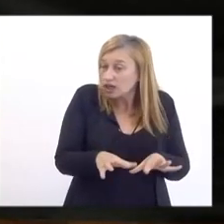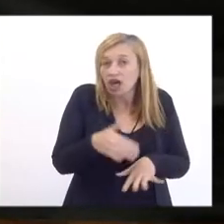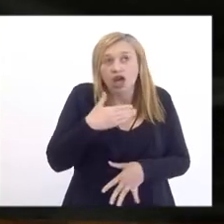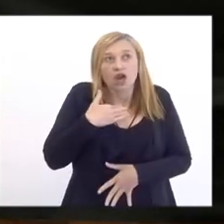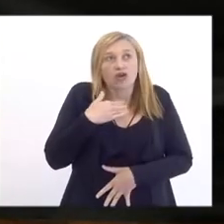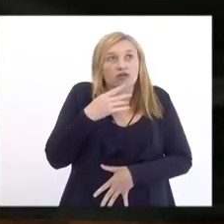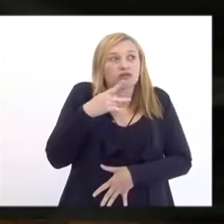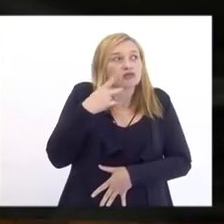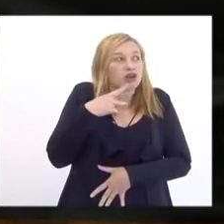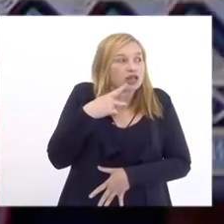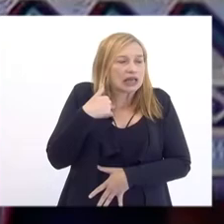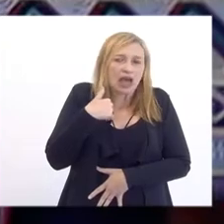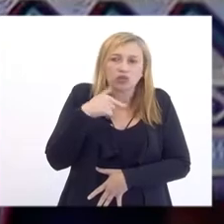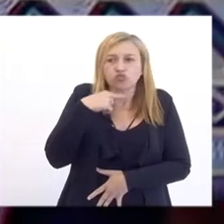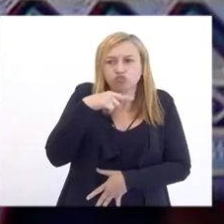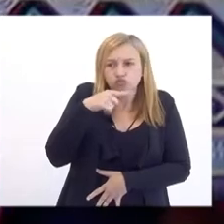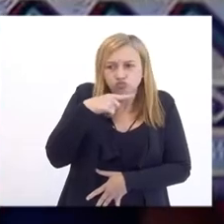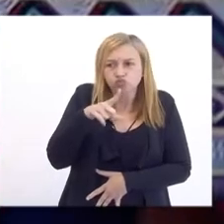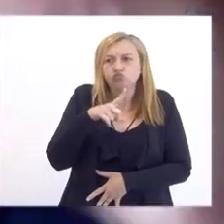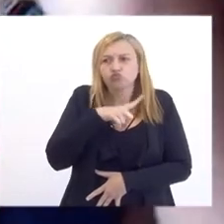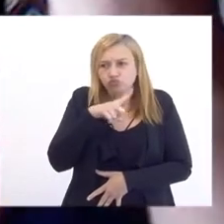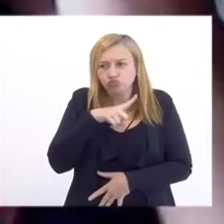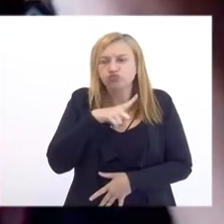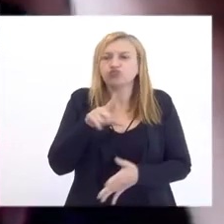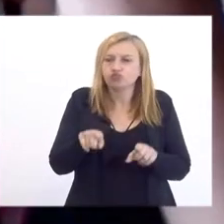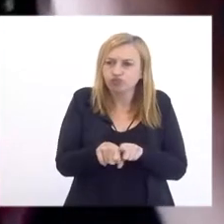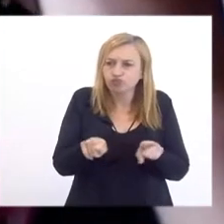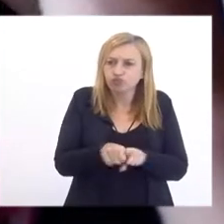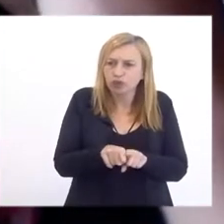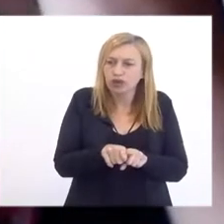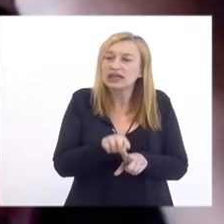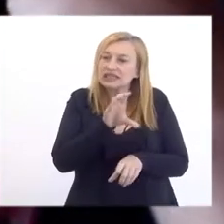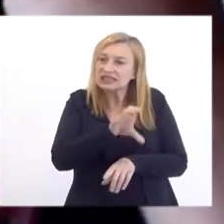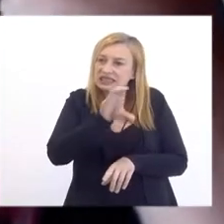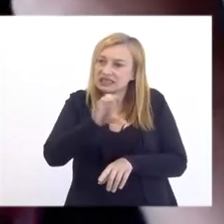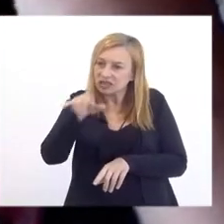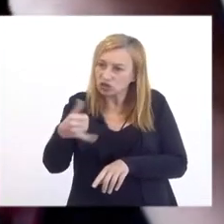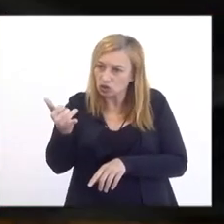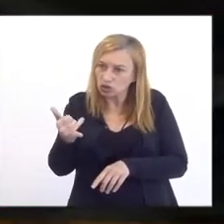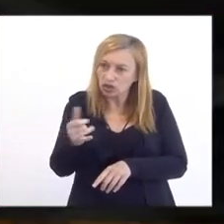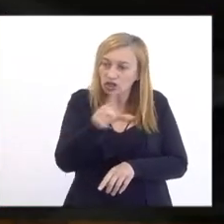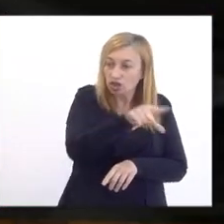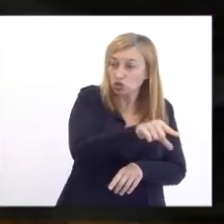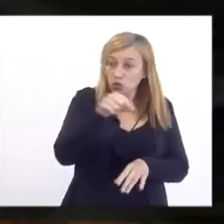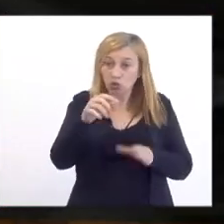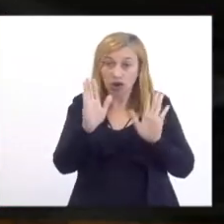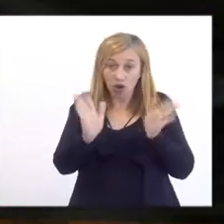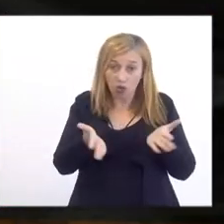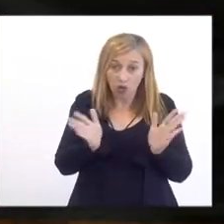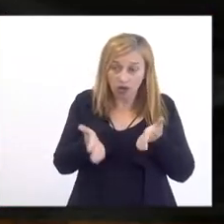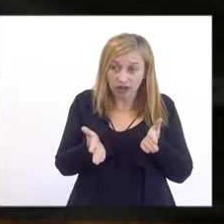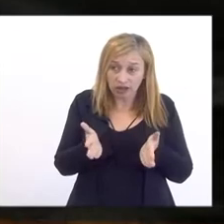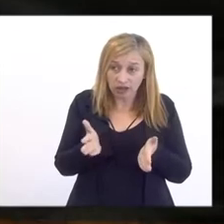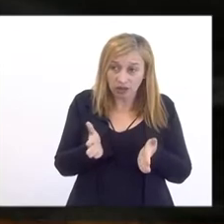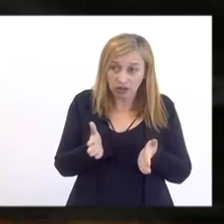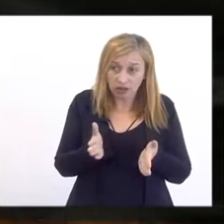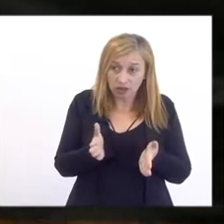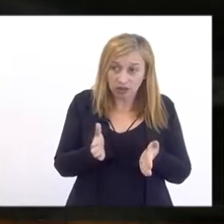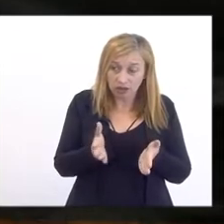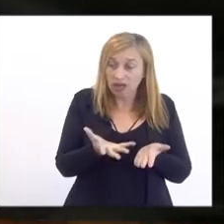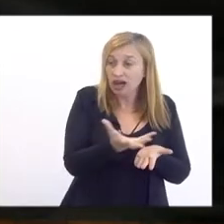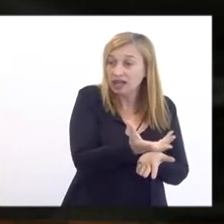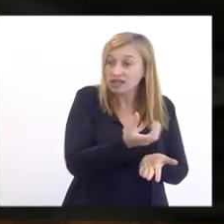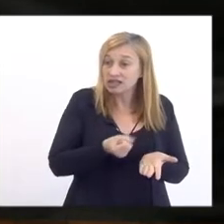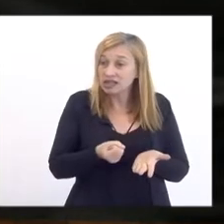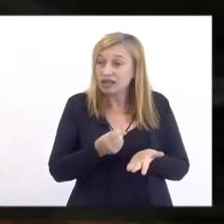Eu confesso que eu também fiquei com muita dúvida. Não tem previsão no regimento se é a CCJ que vai definir agora acolher